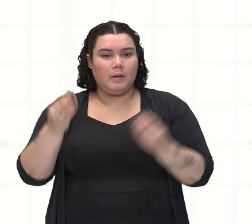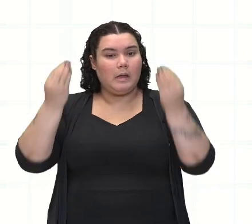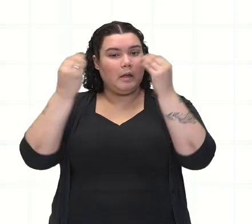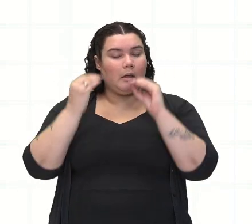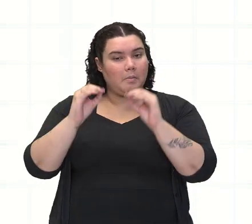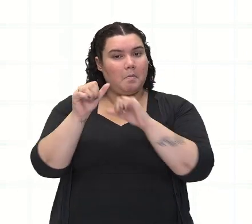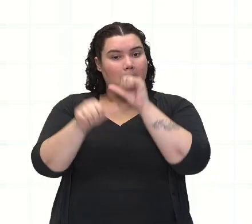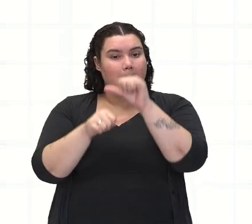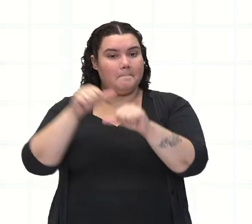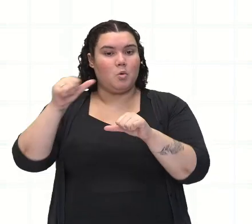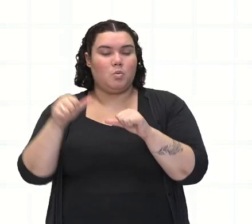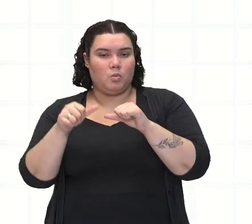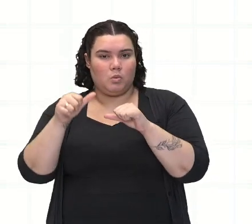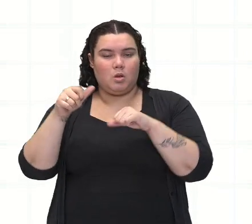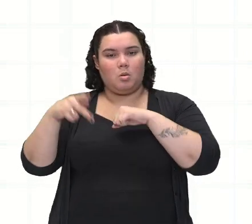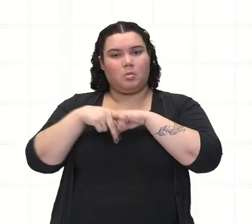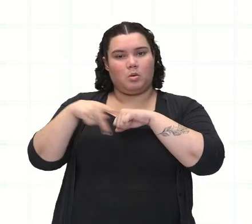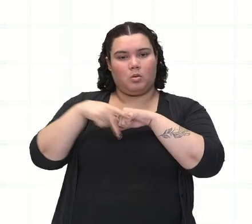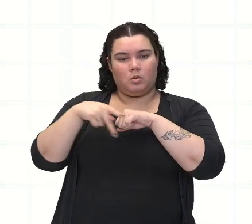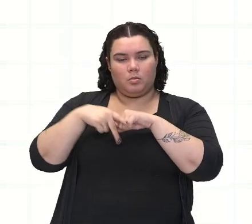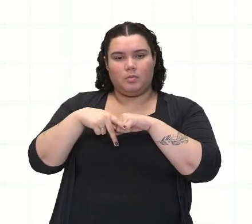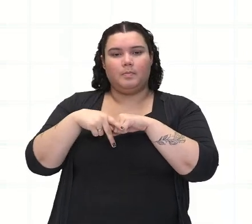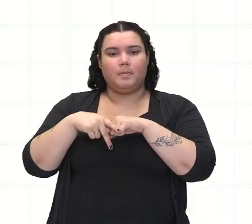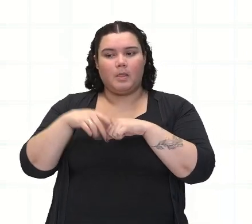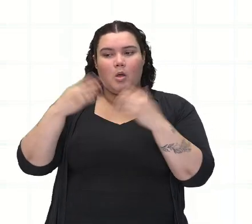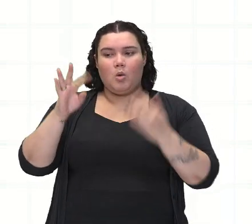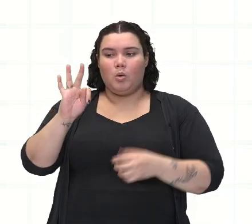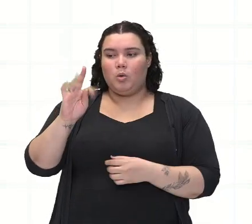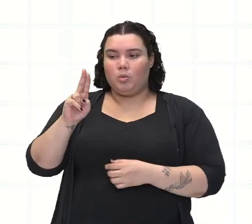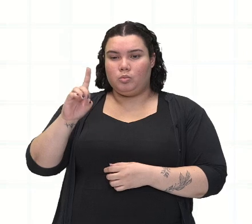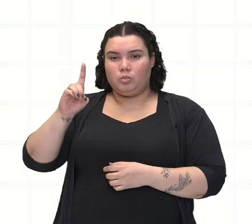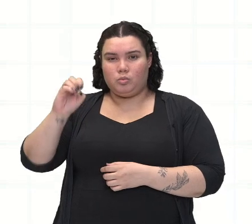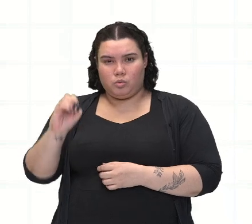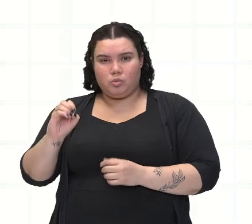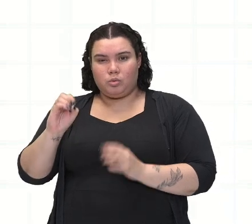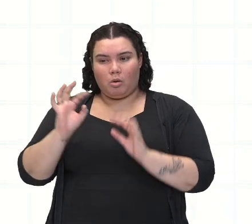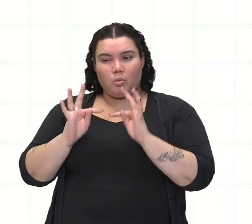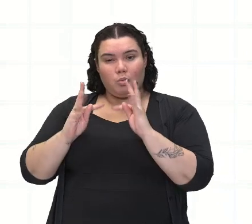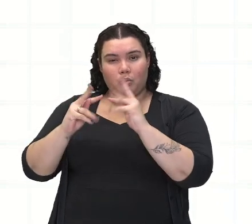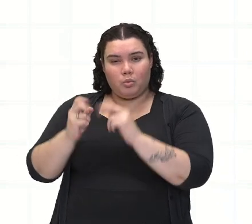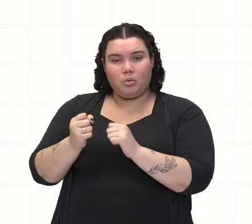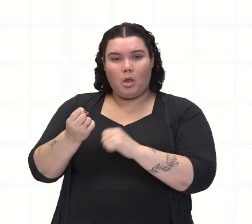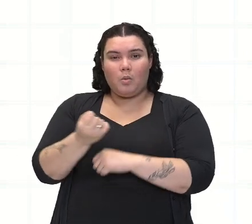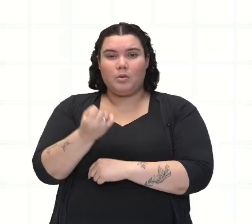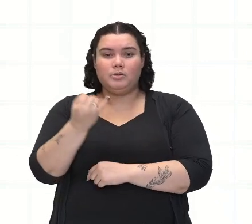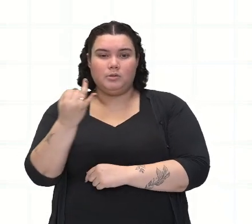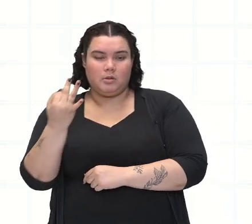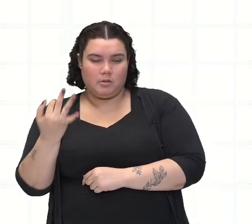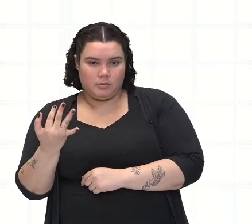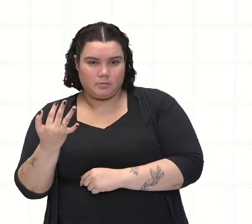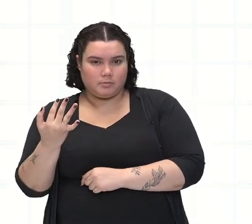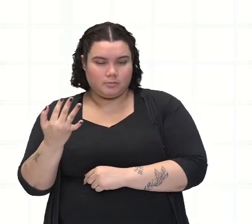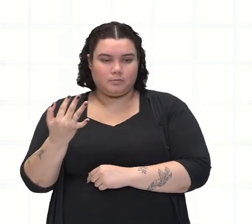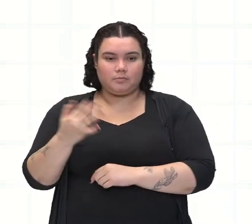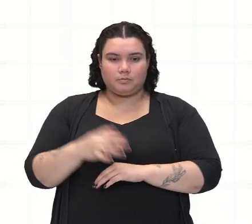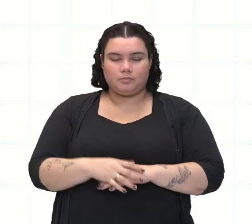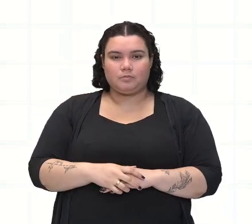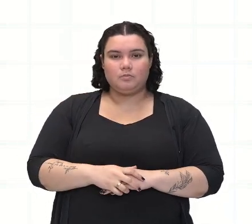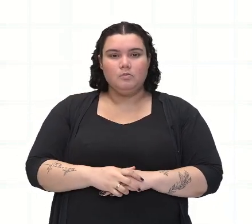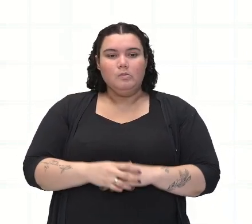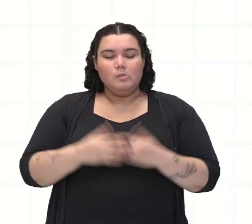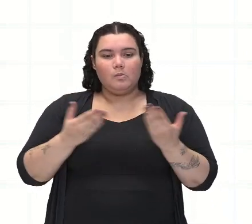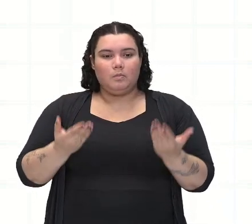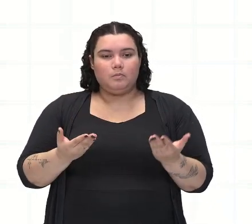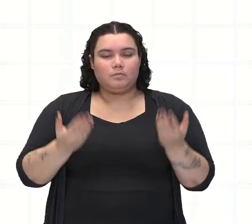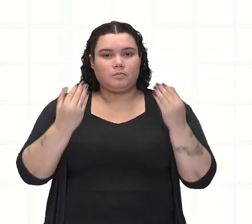Inserindo esse tudo, traz ideia de quantidade. Ele fez tantas coisas, né, que estava ao alcance dele